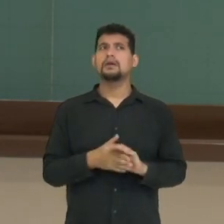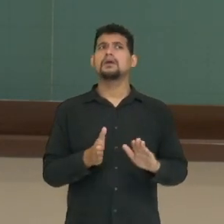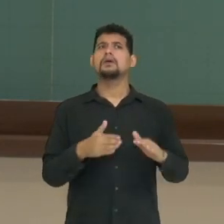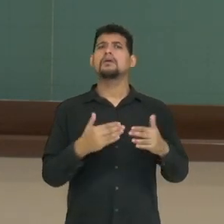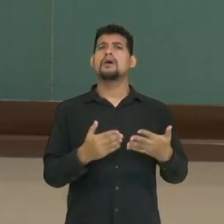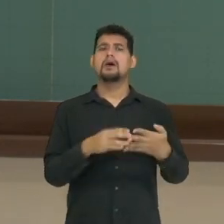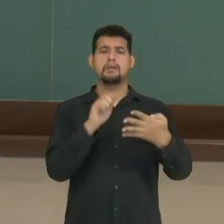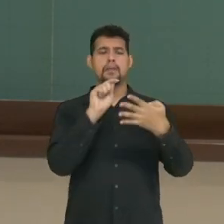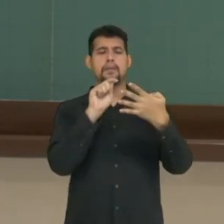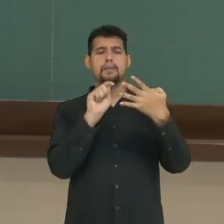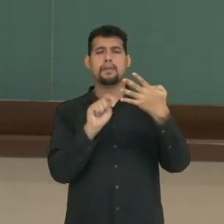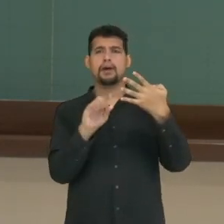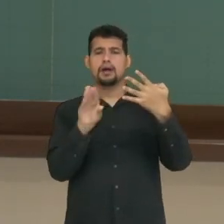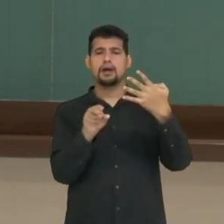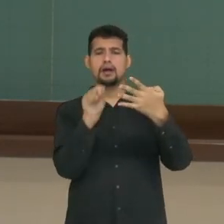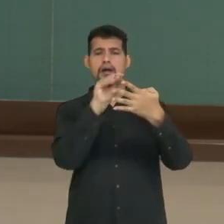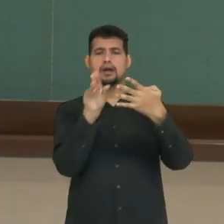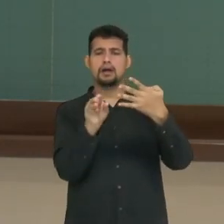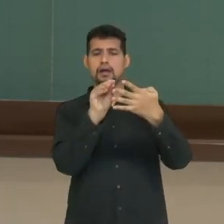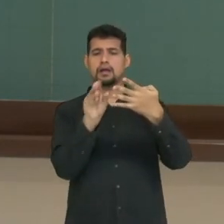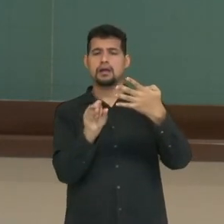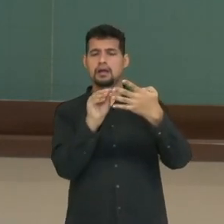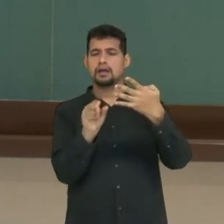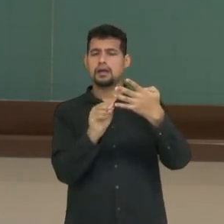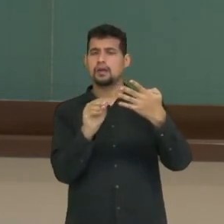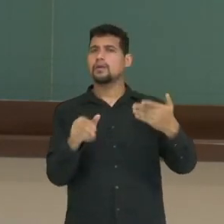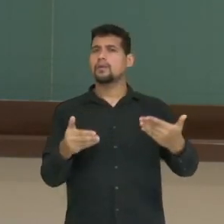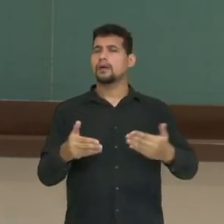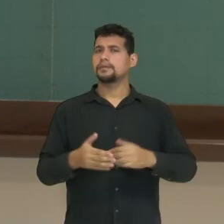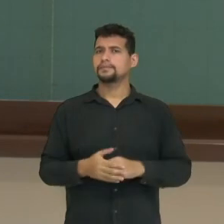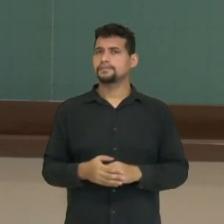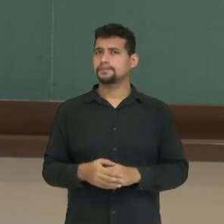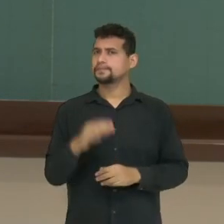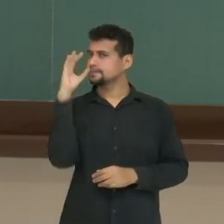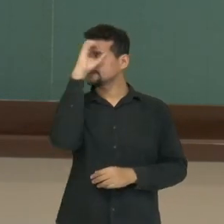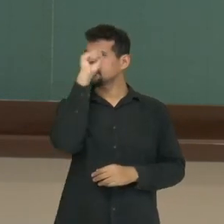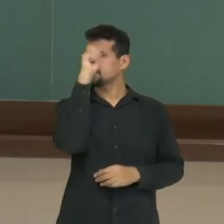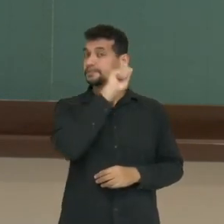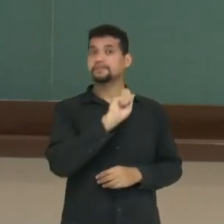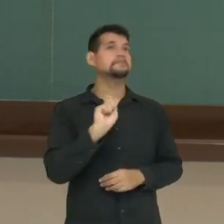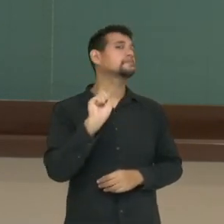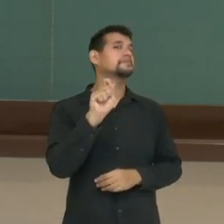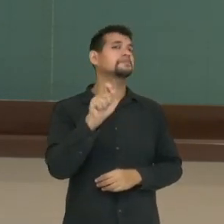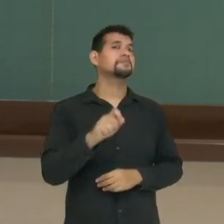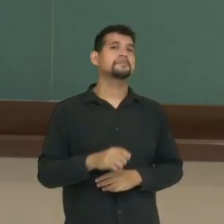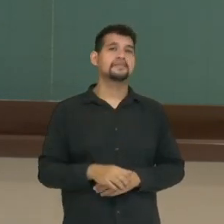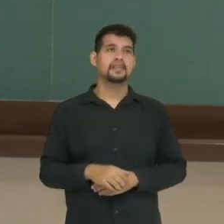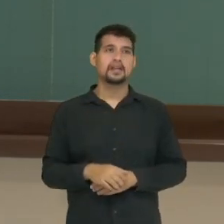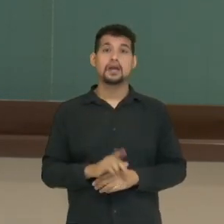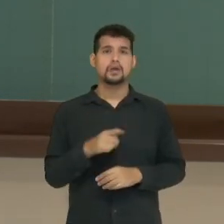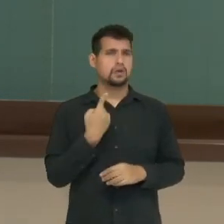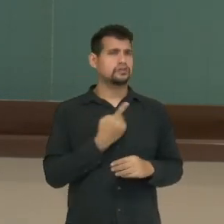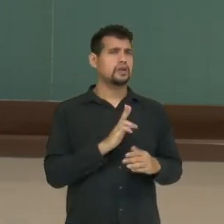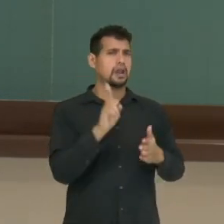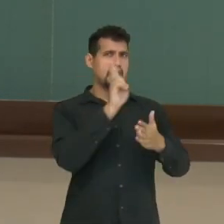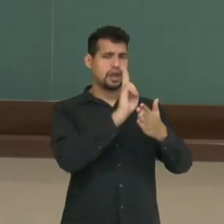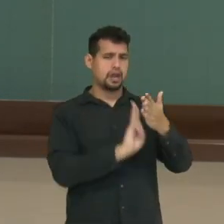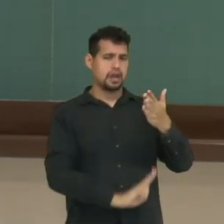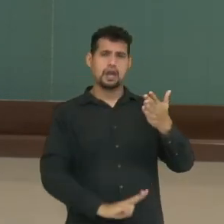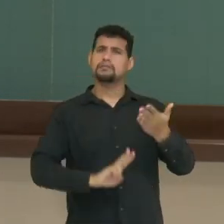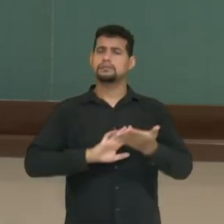você acrescentaria no editorial? O que aprendemos? Lemos e interpretamos, então,